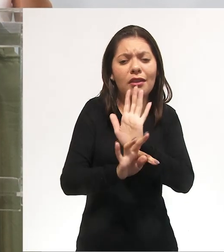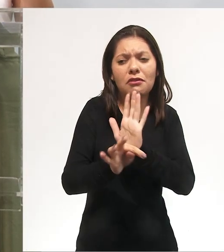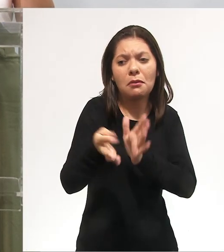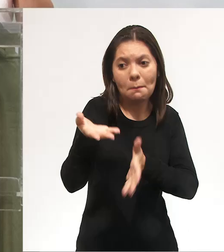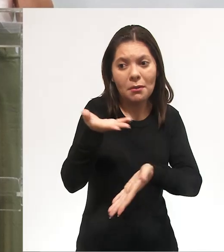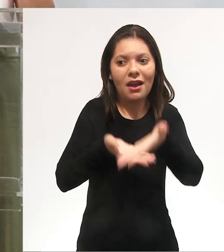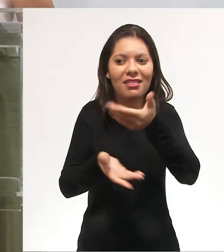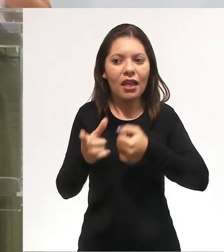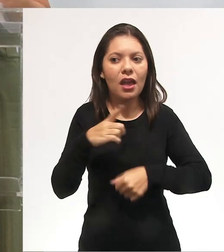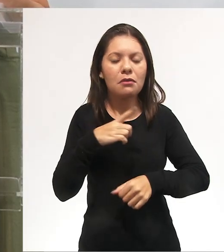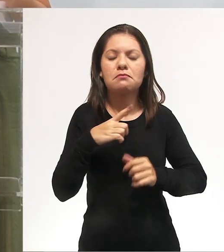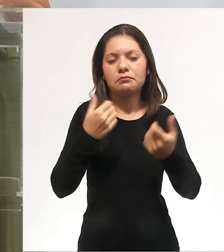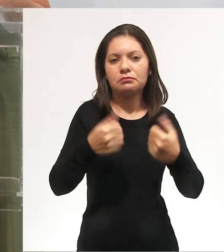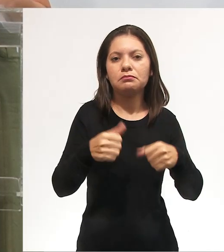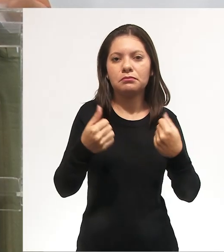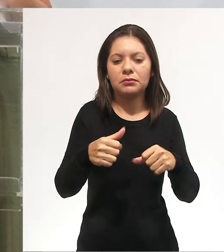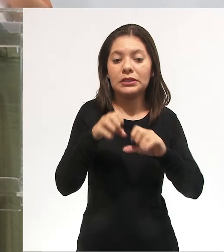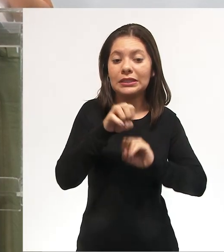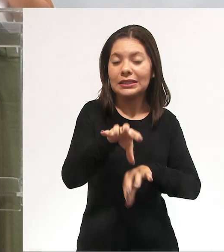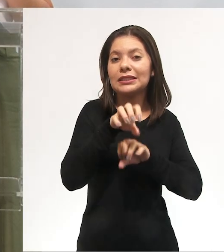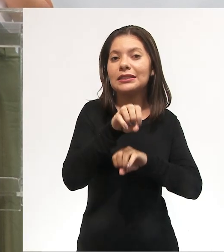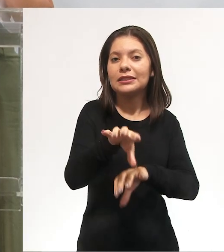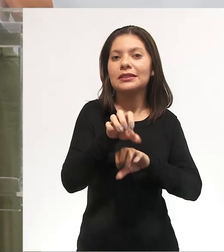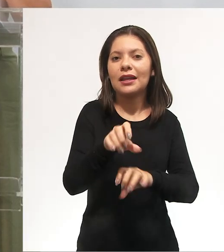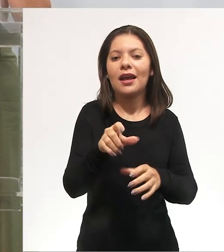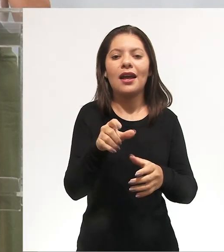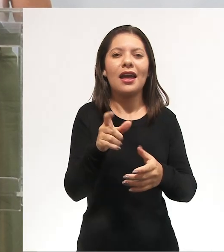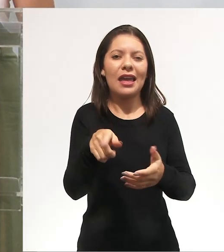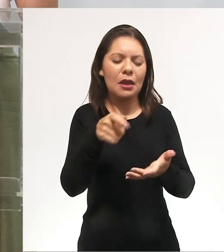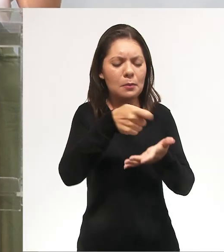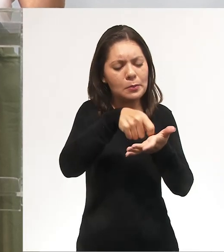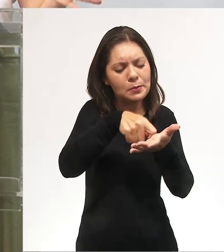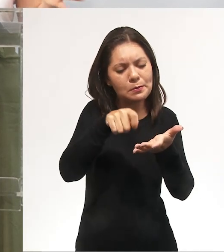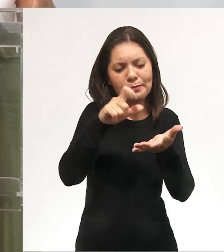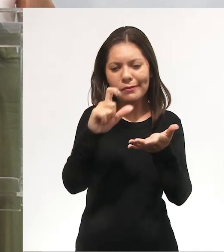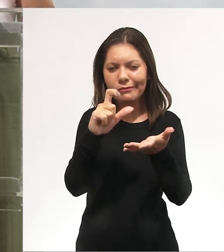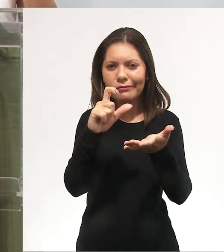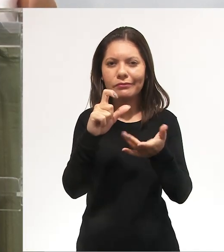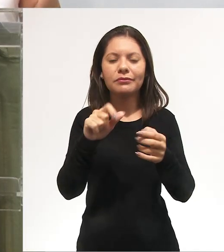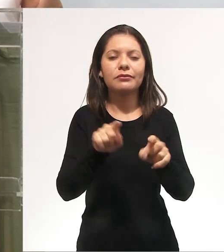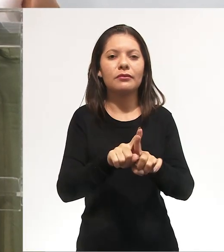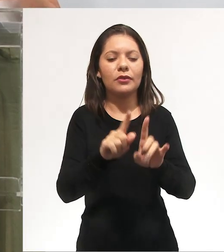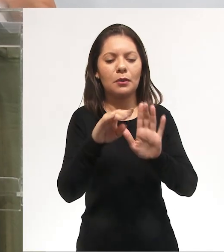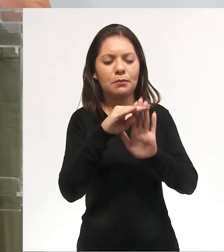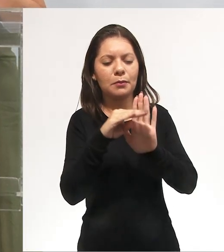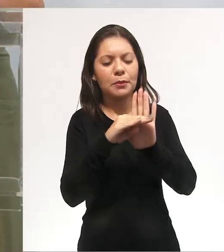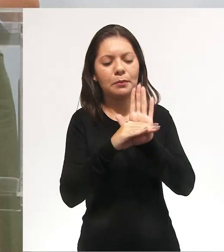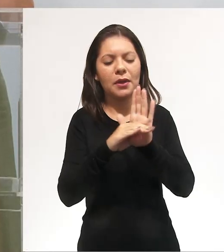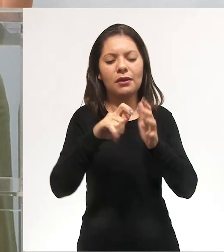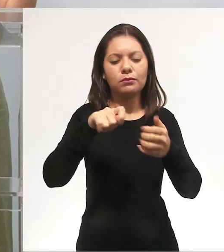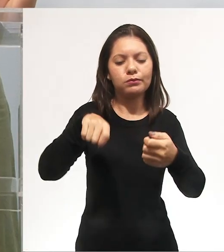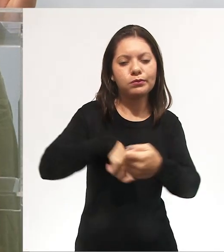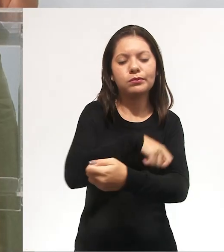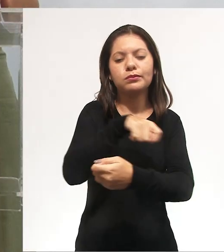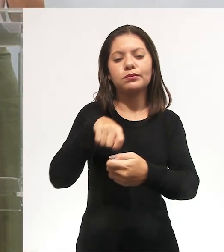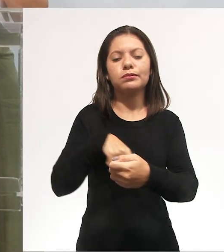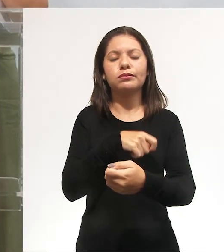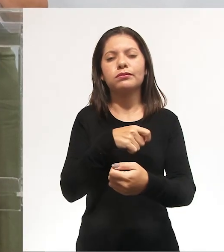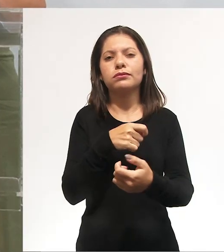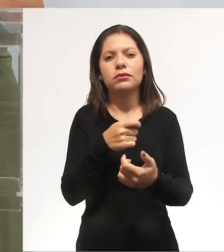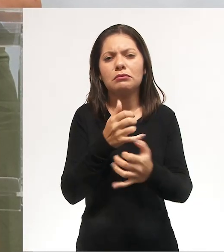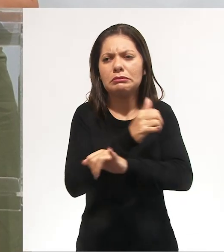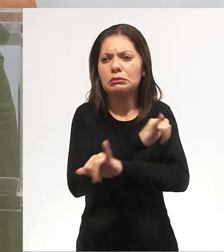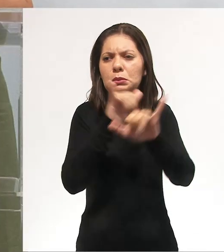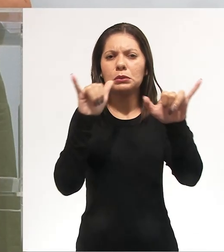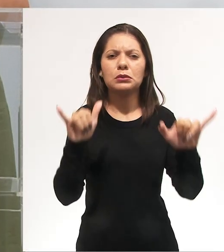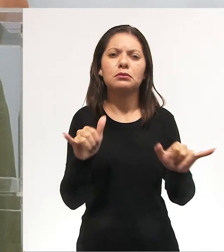meio social para a sala de aula, o bilhete, a receita, né, todos os anúncios, trabalhando